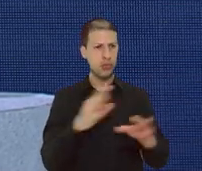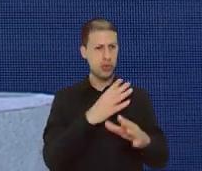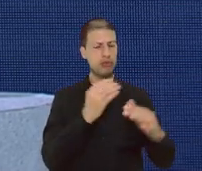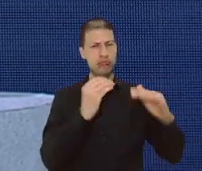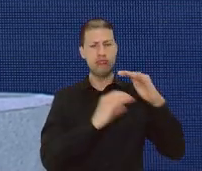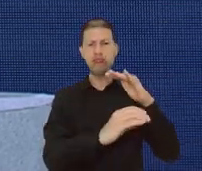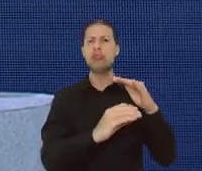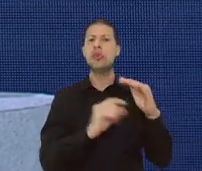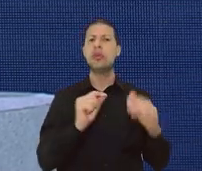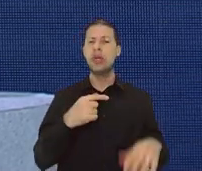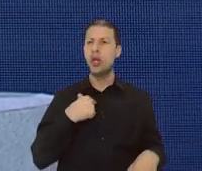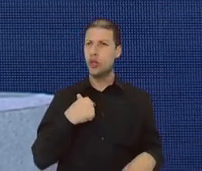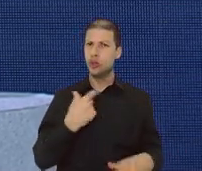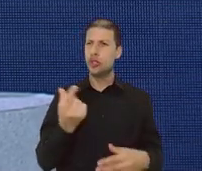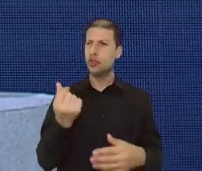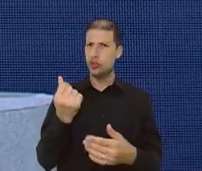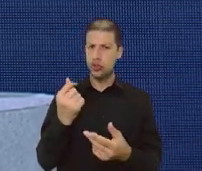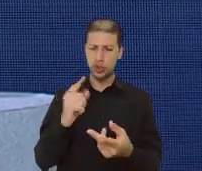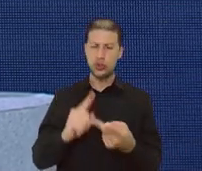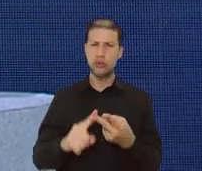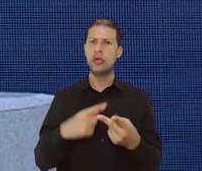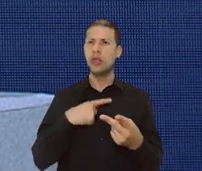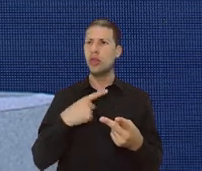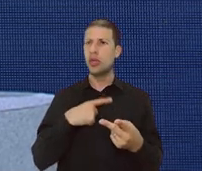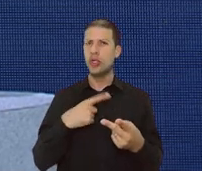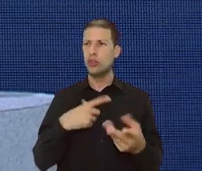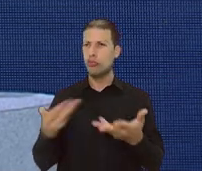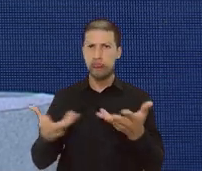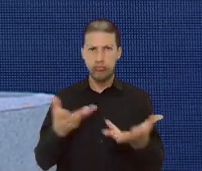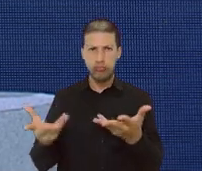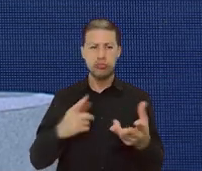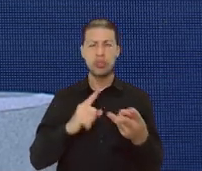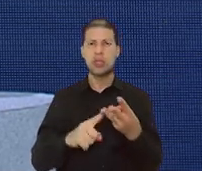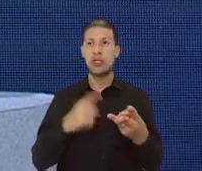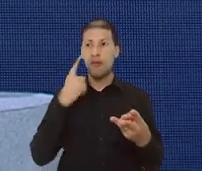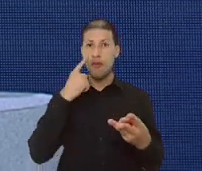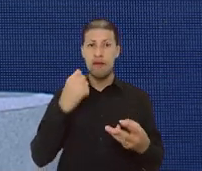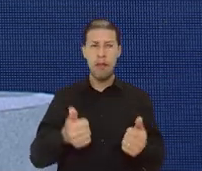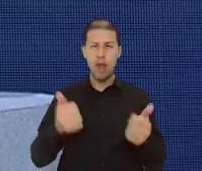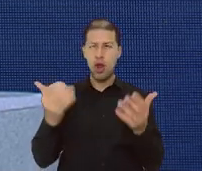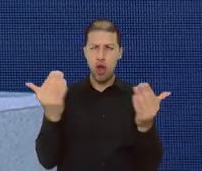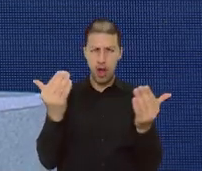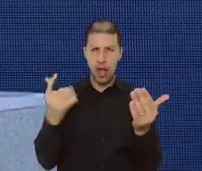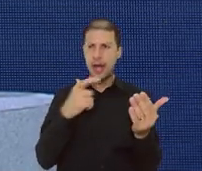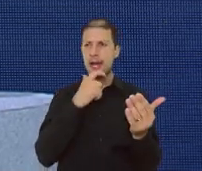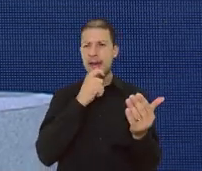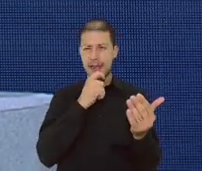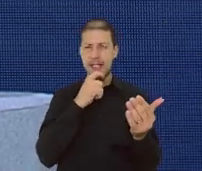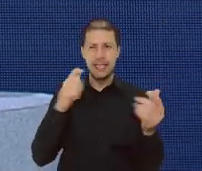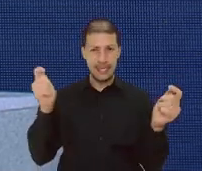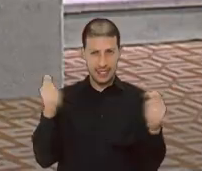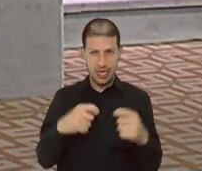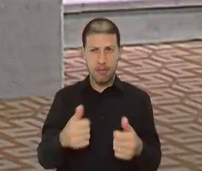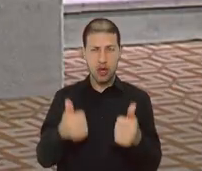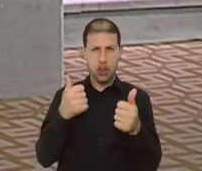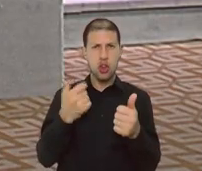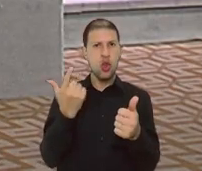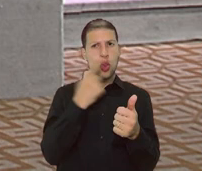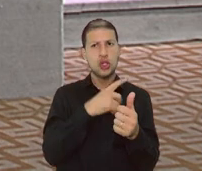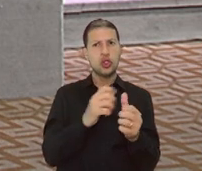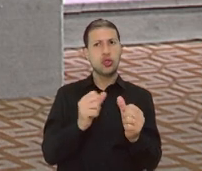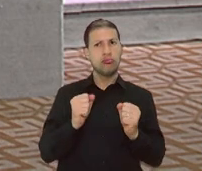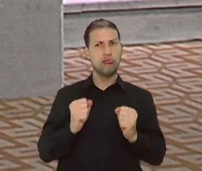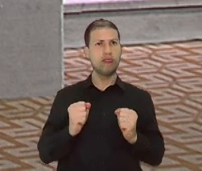tenho o Runaway deixa eu continuar foca na operação quando eu tiver as melhores métricas possíveis eu consigo segurar quando o mercado